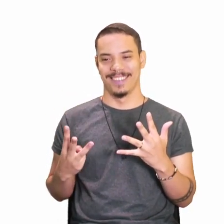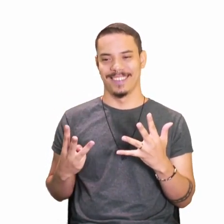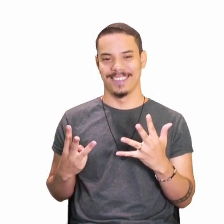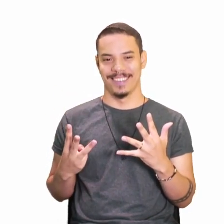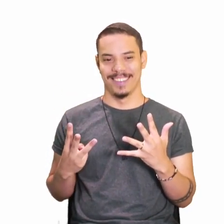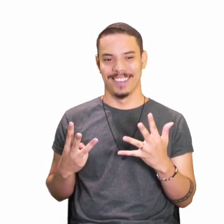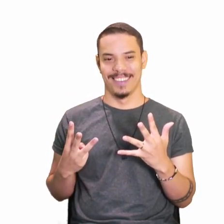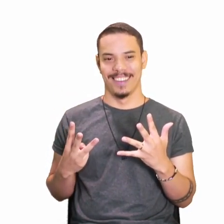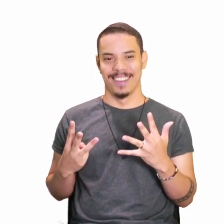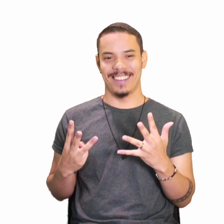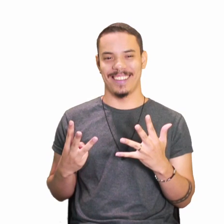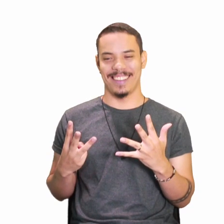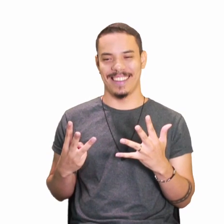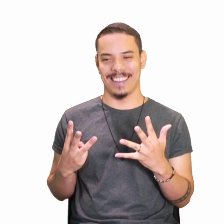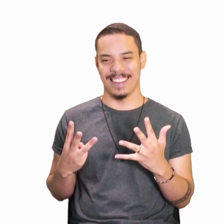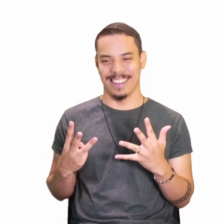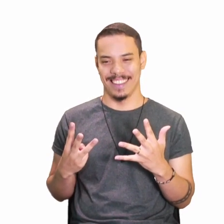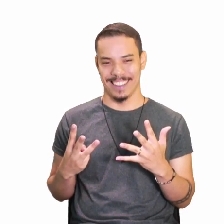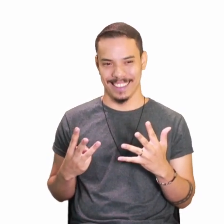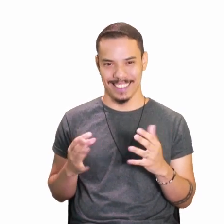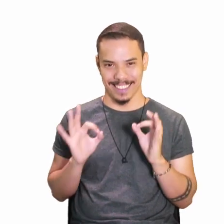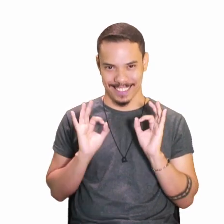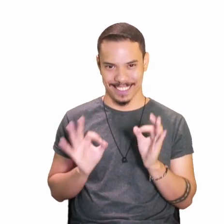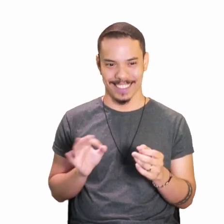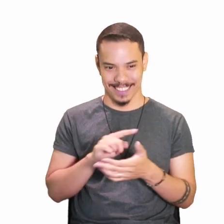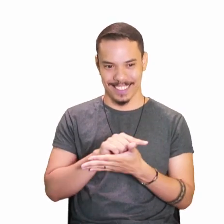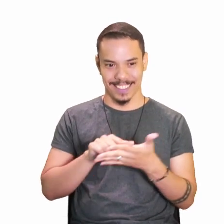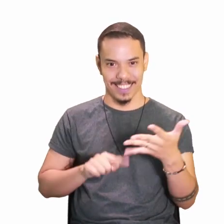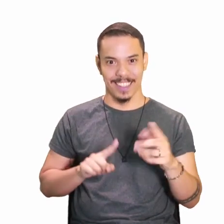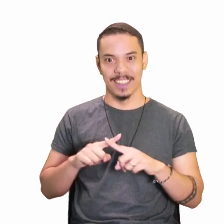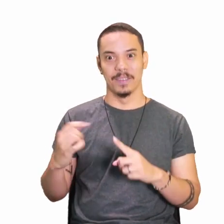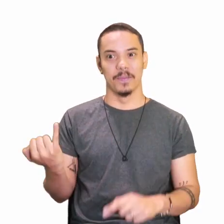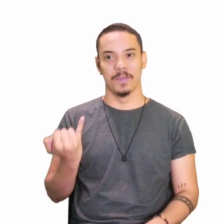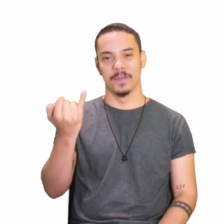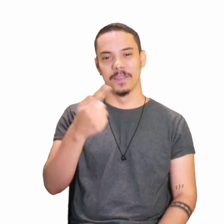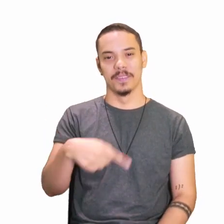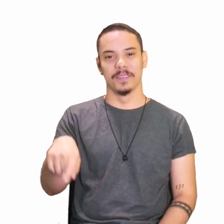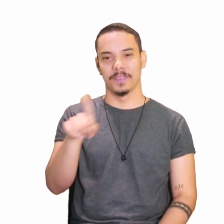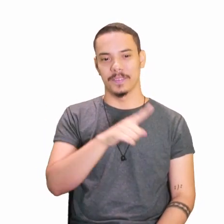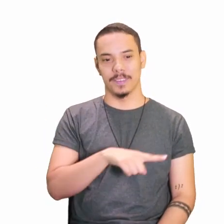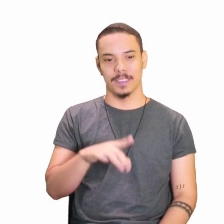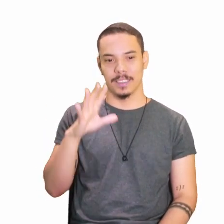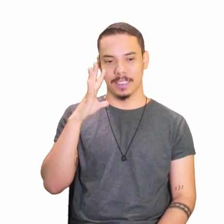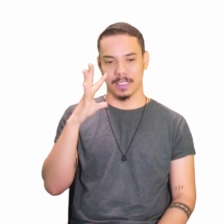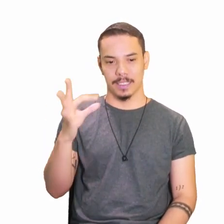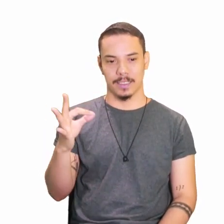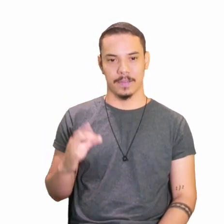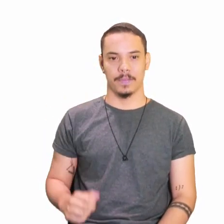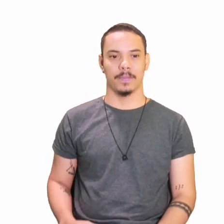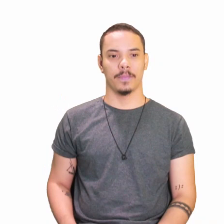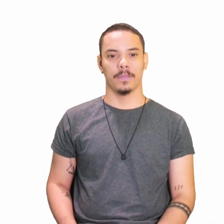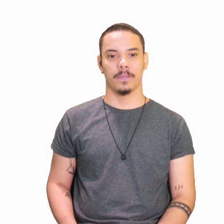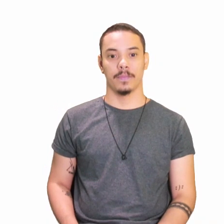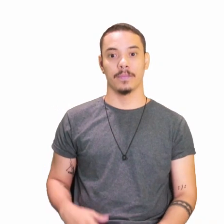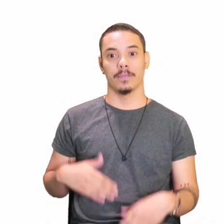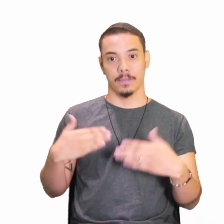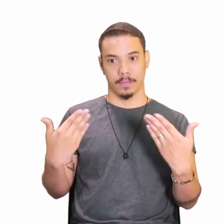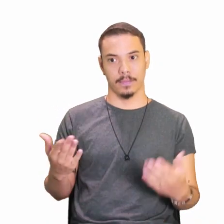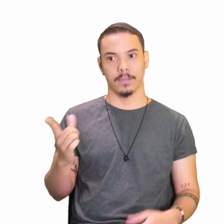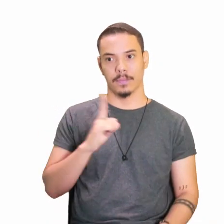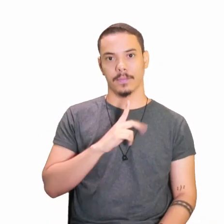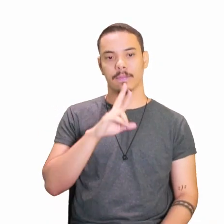e três ainda ficou um pouco confuso Tá bom mas o importante é que nós estamos aqui ó então aqui chegou o